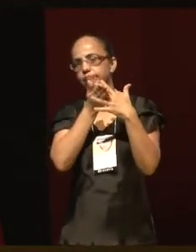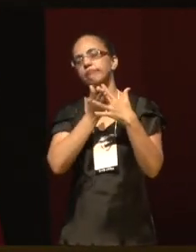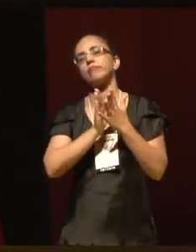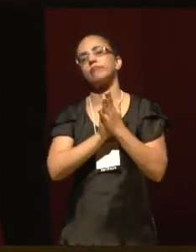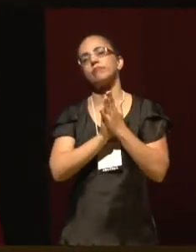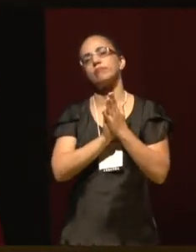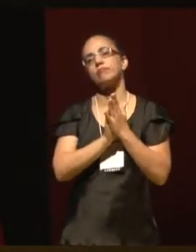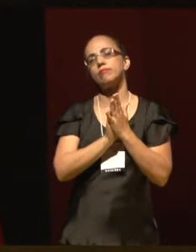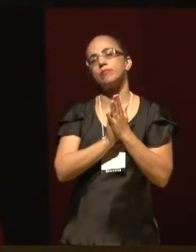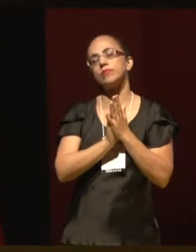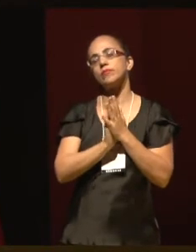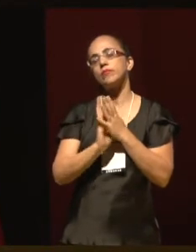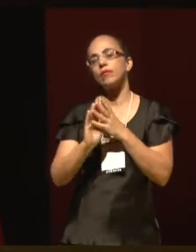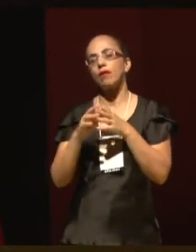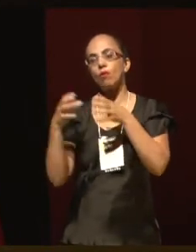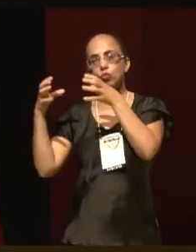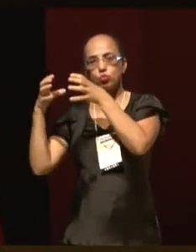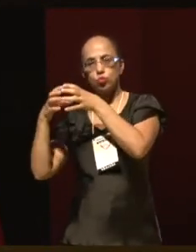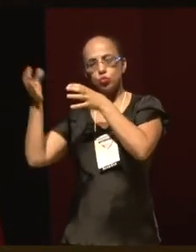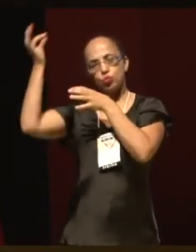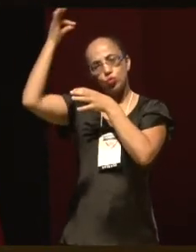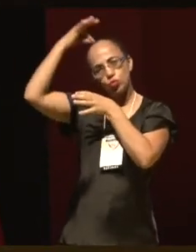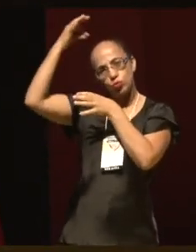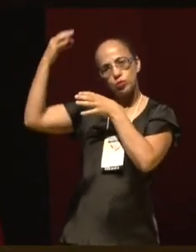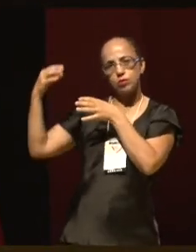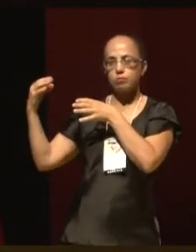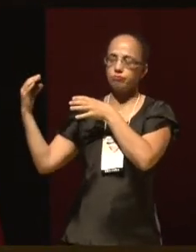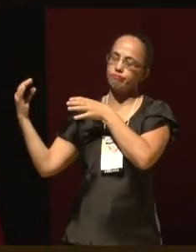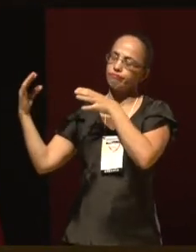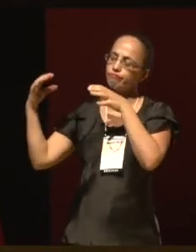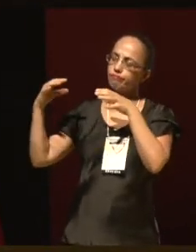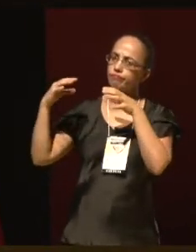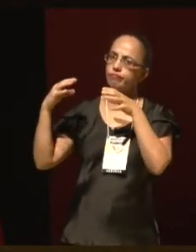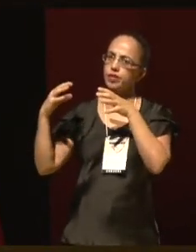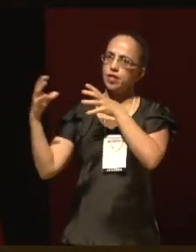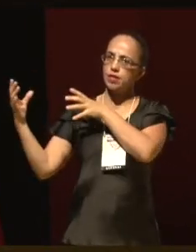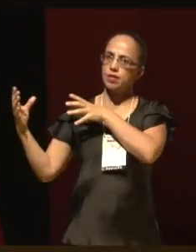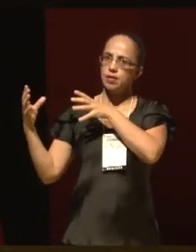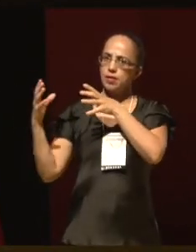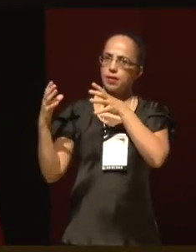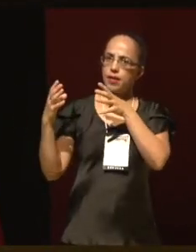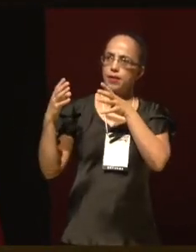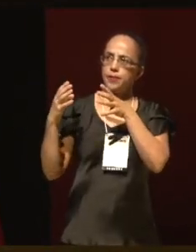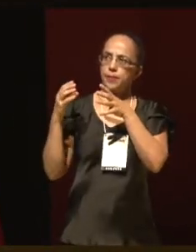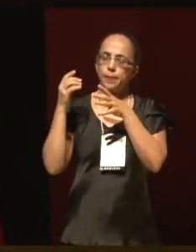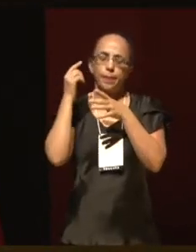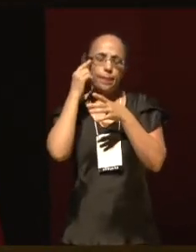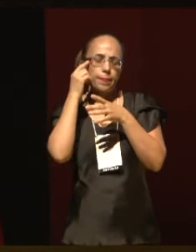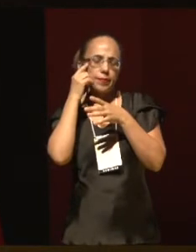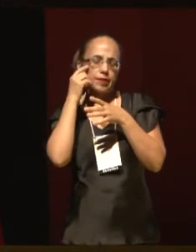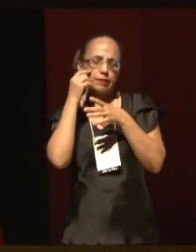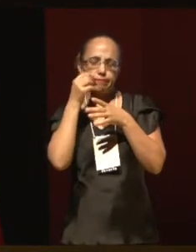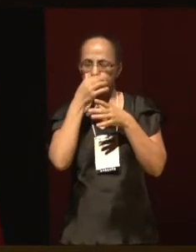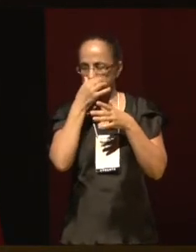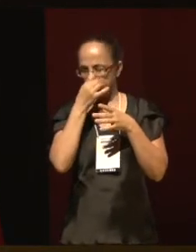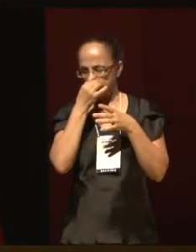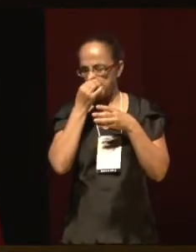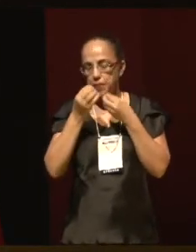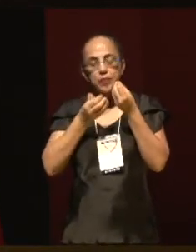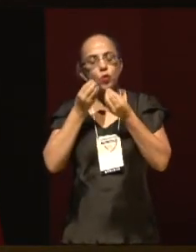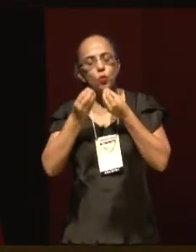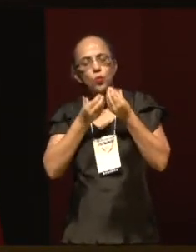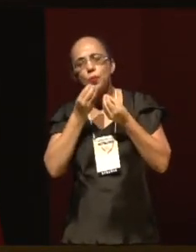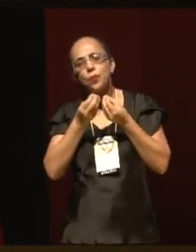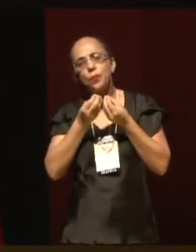As entidades fazem uma fixação em quanto a como vamos a ter